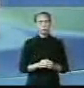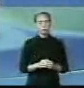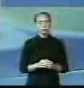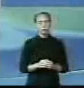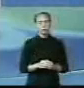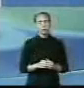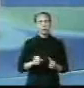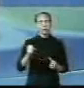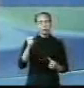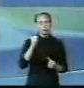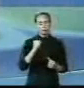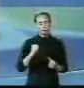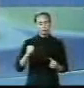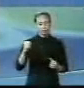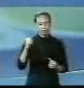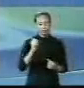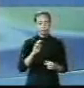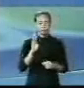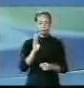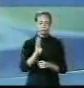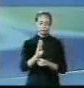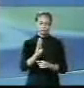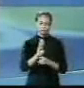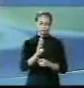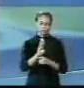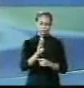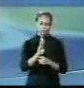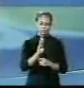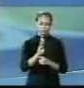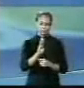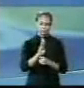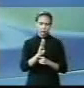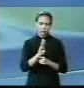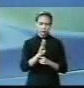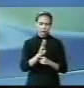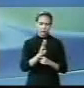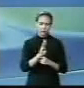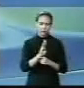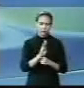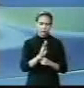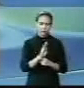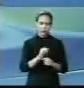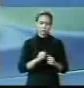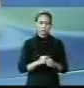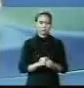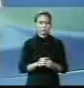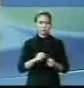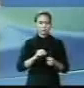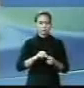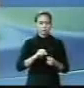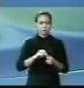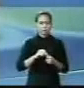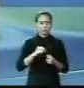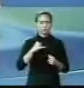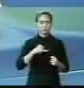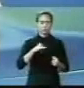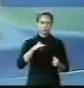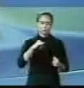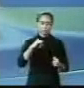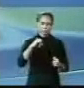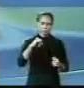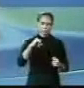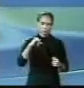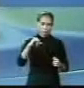um sistema, né, todo um sistema de segurança que vai garantir que seus dados permaneçam lá, que as atividades da sua empresa continuem